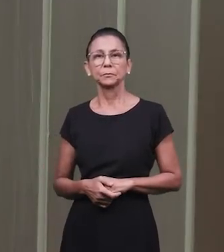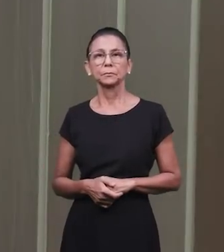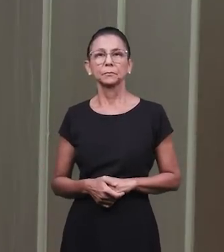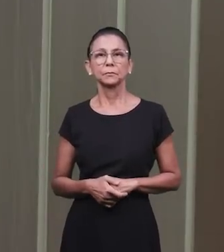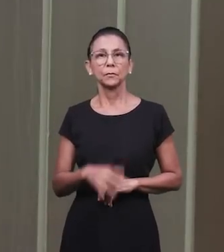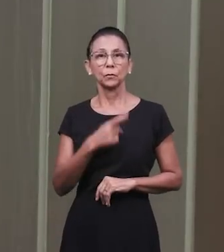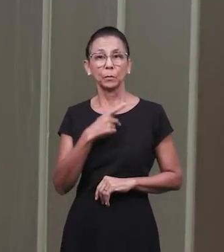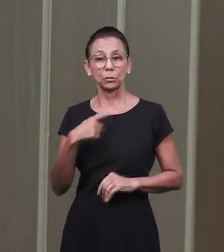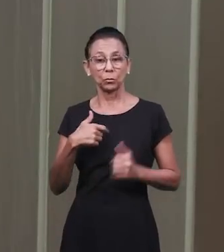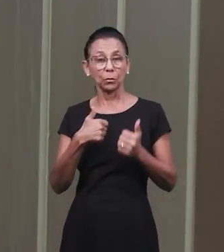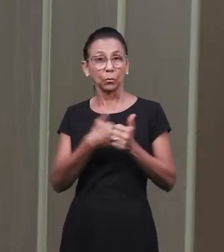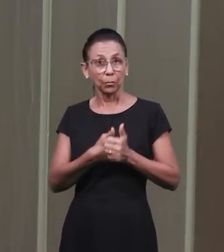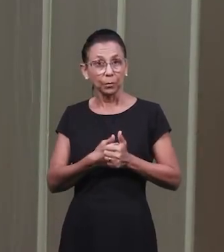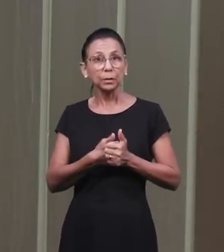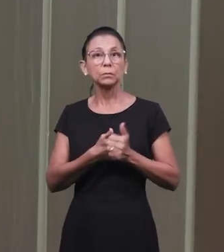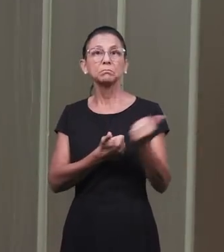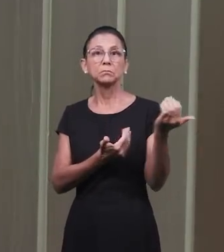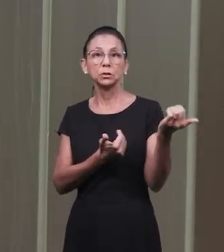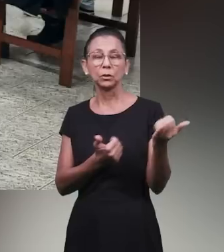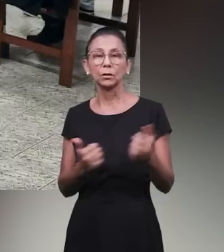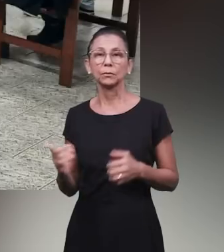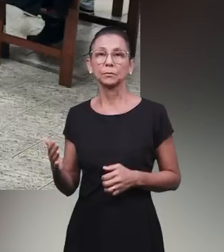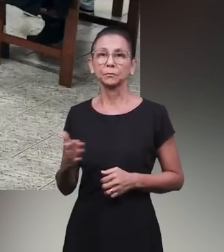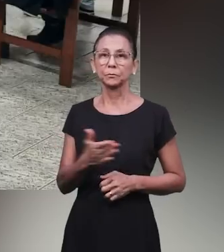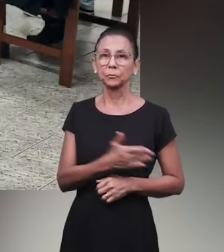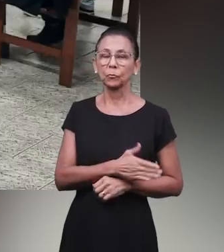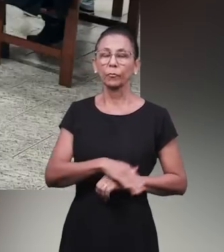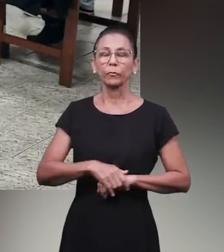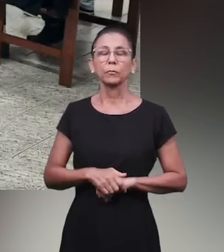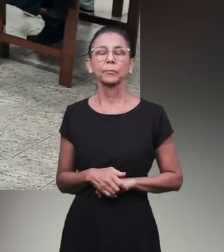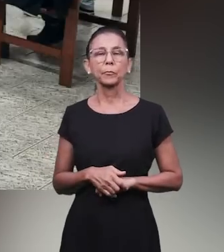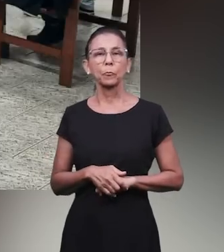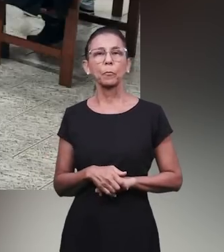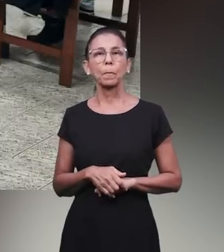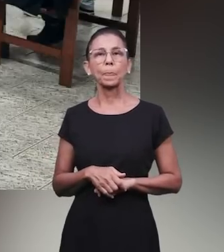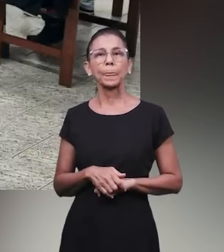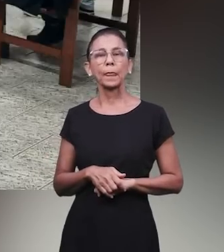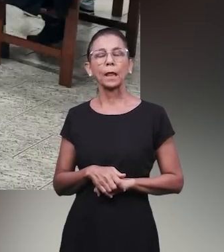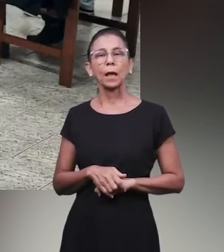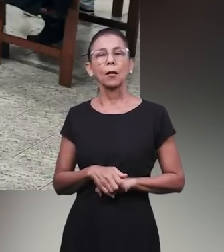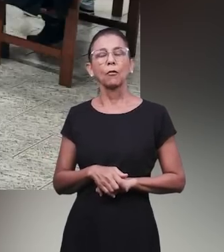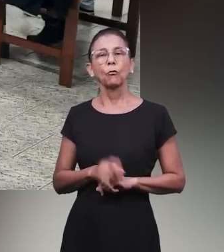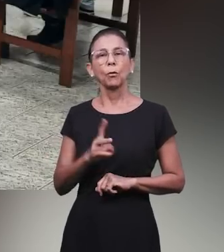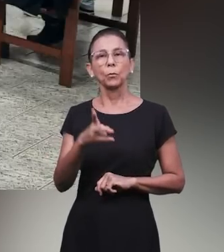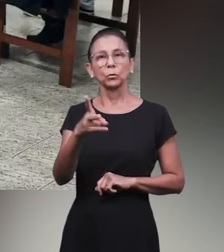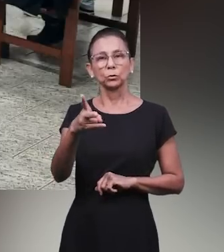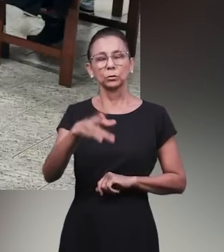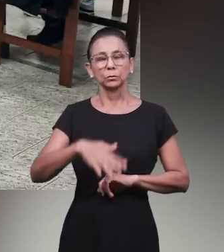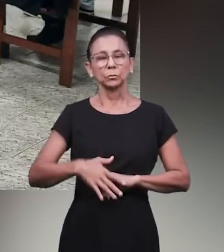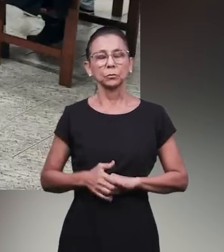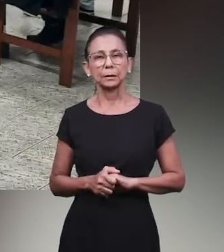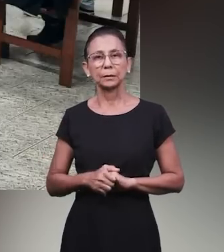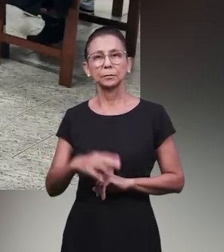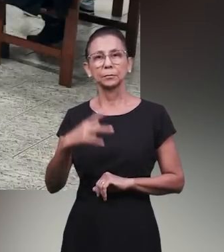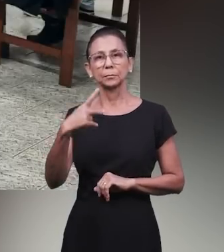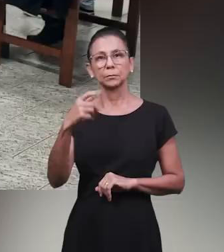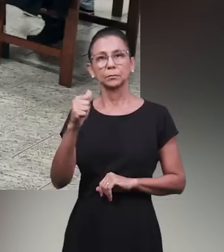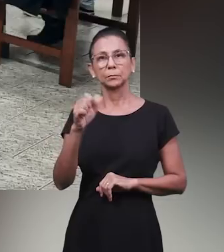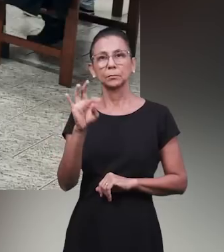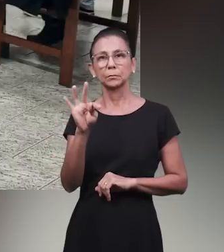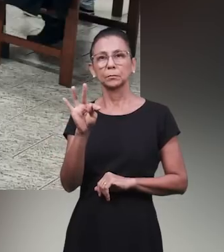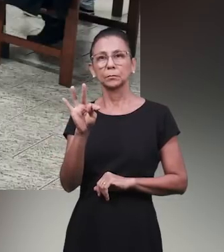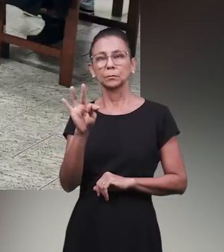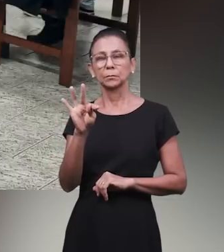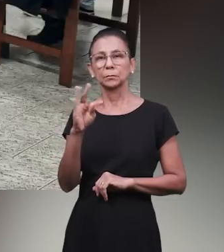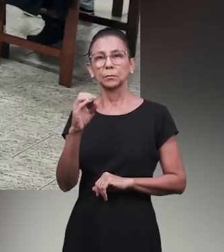vamos para a região sul, na área de Pato Branco ainda, lá em cima, na cidade de Francisco Beltrão, pastor Sebastião